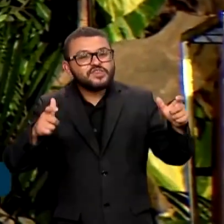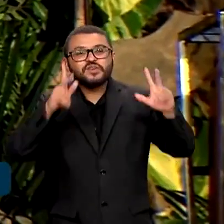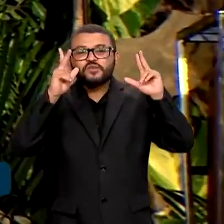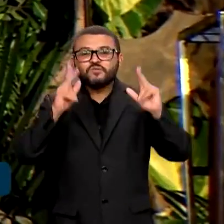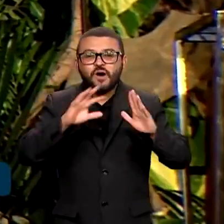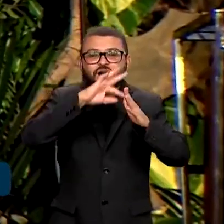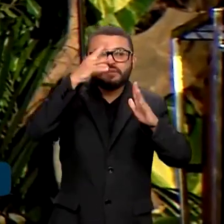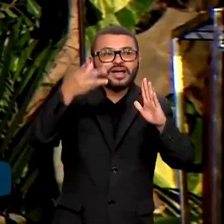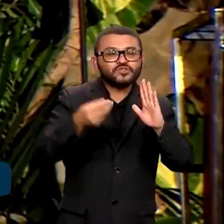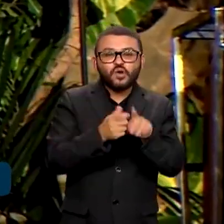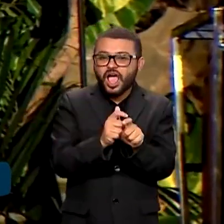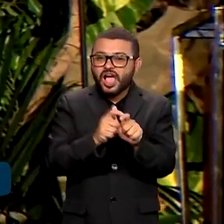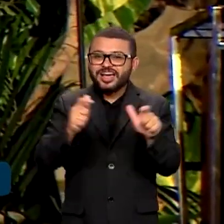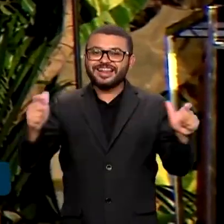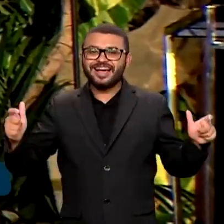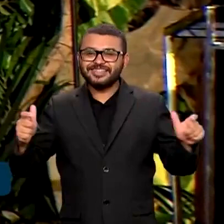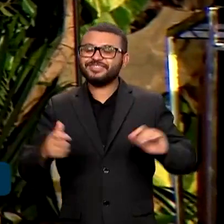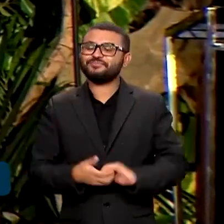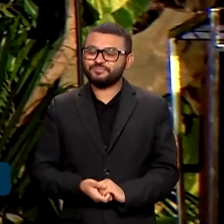Amazônia.